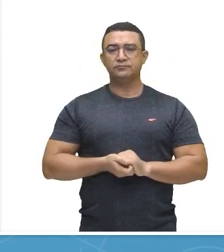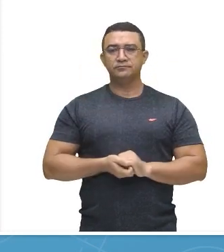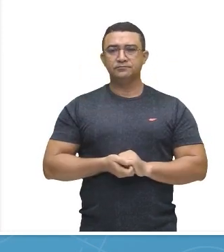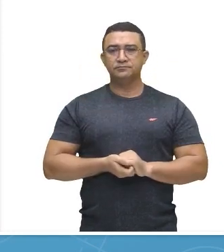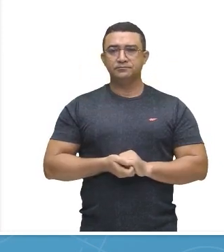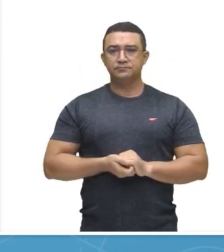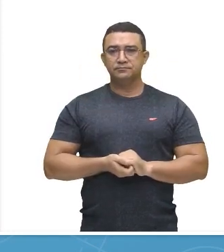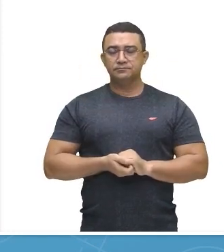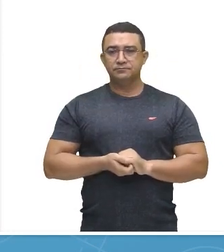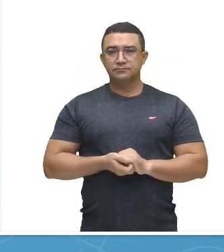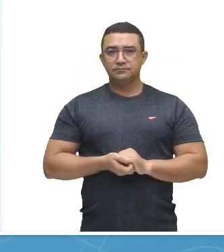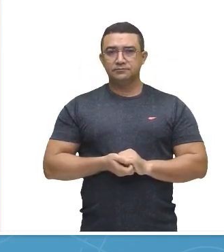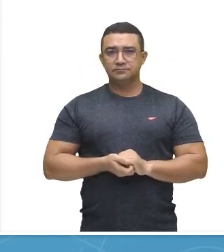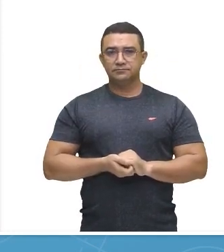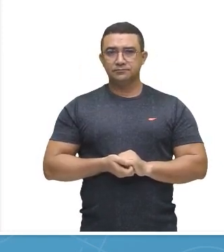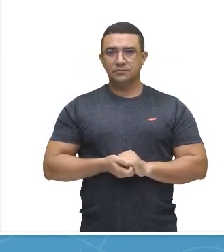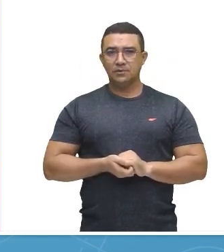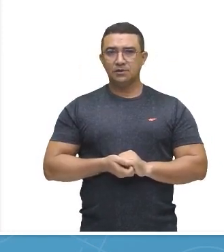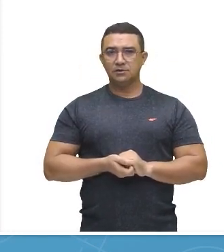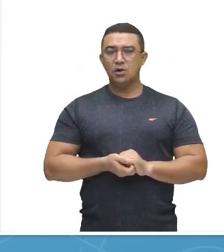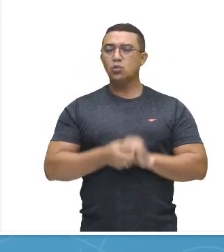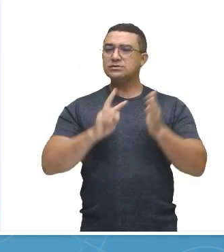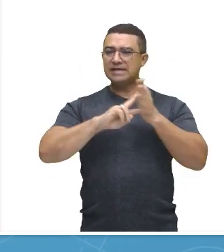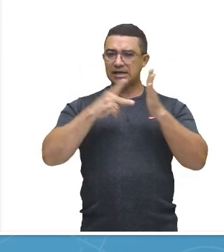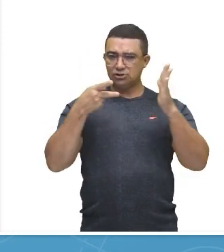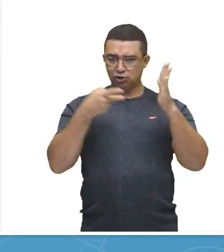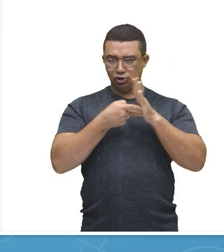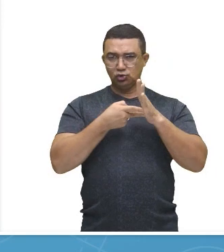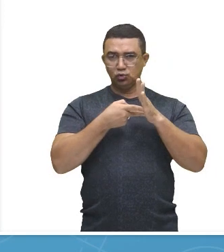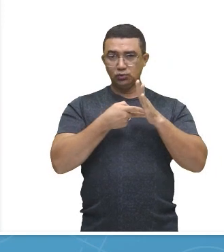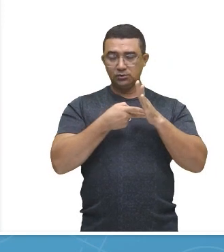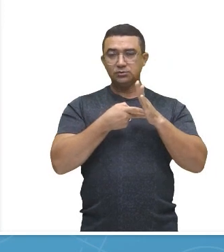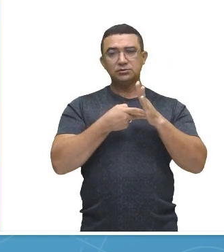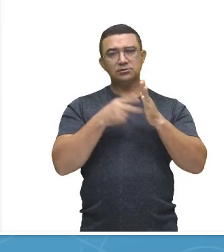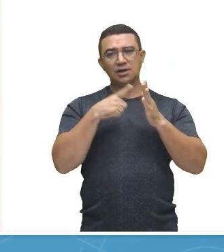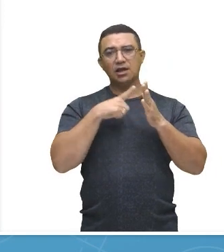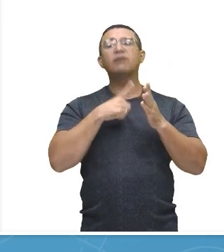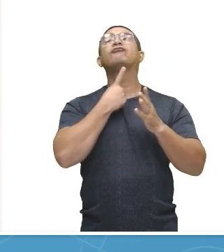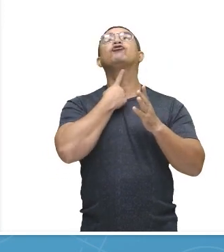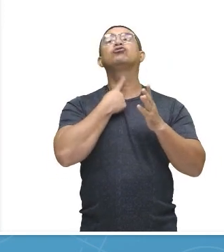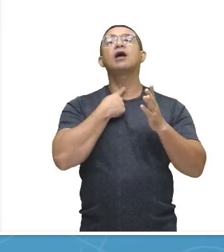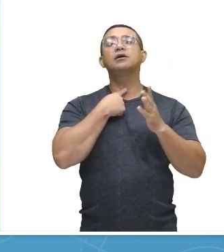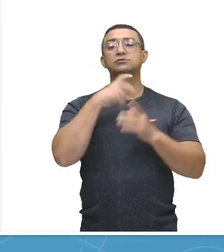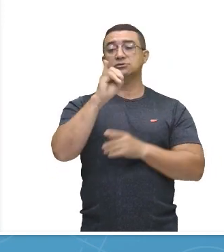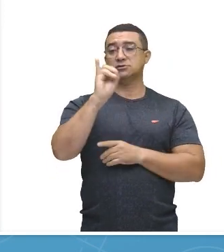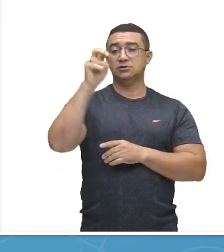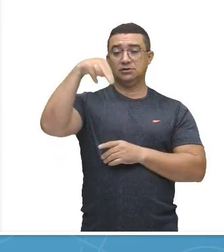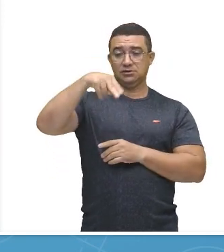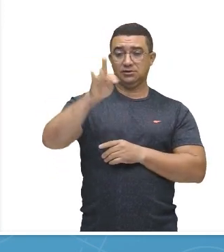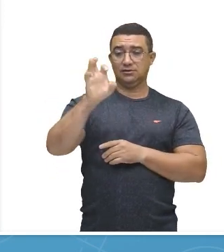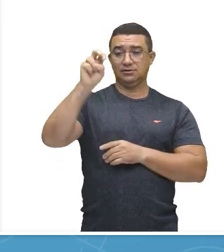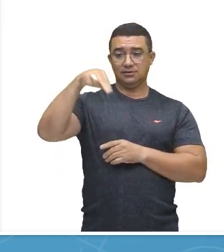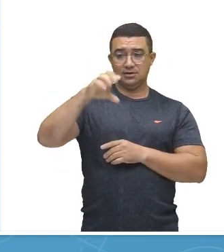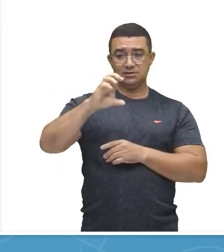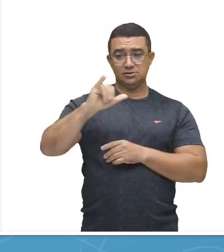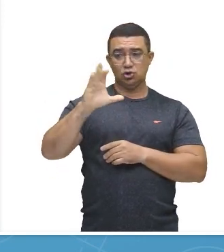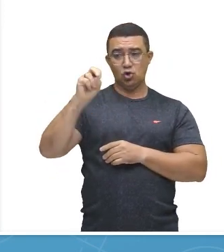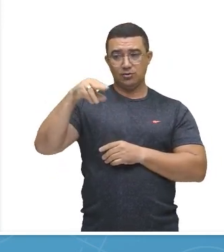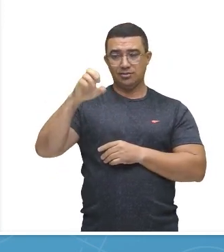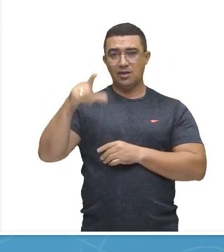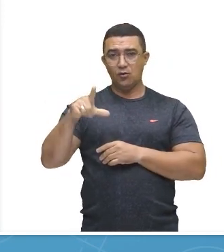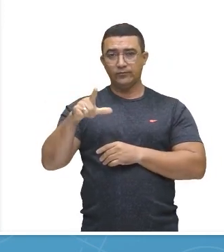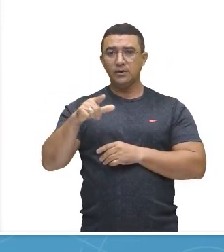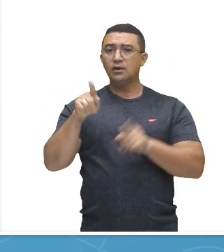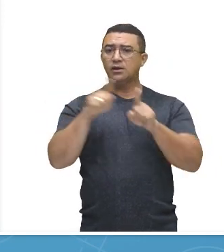aqui, guarde as palavrinhas, sentido completo, intencional, que damos a nossas palavras, faz com que